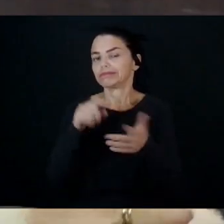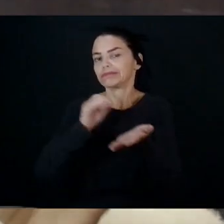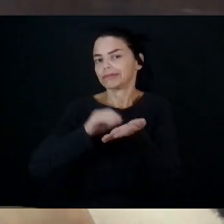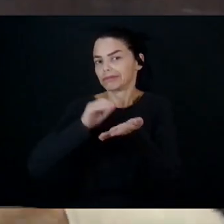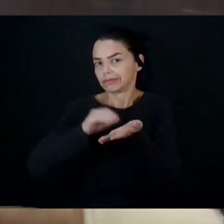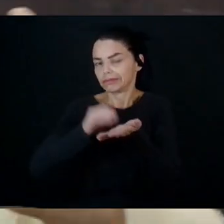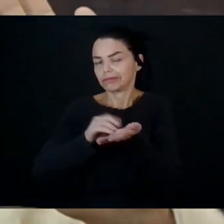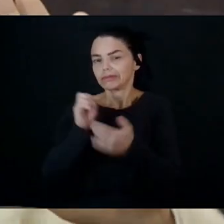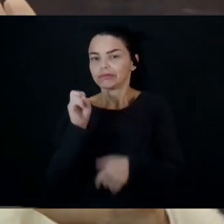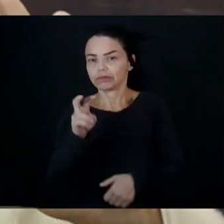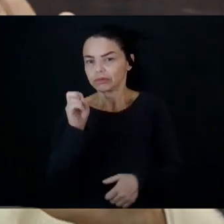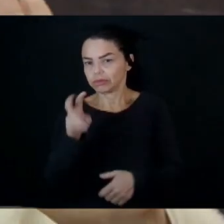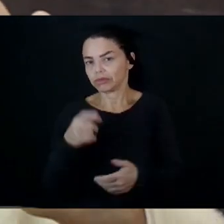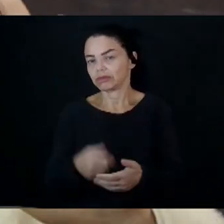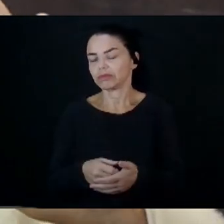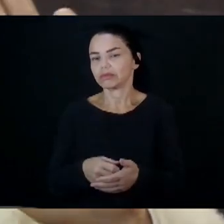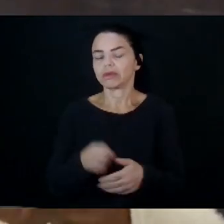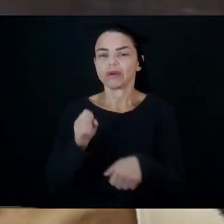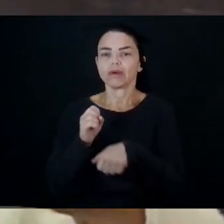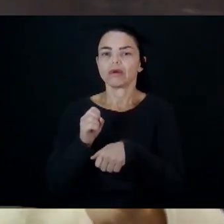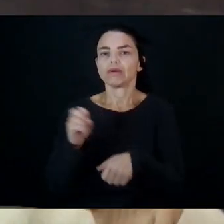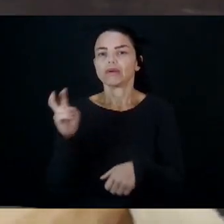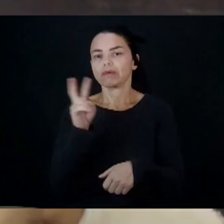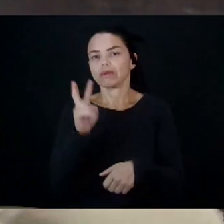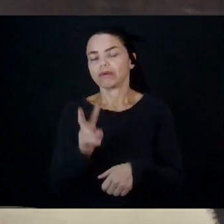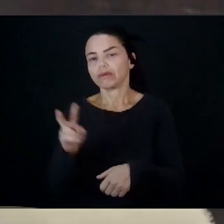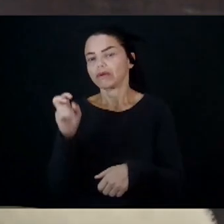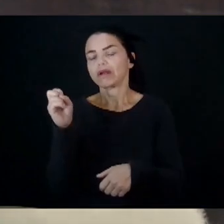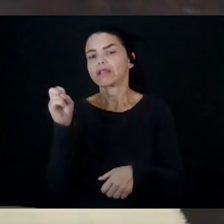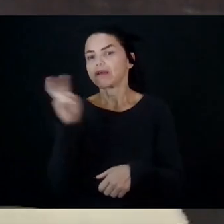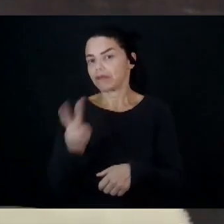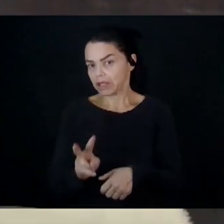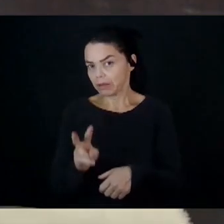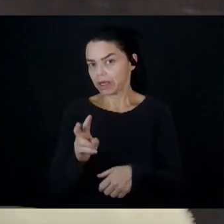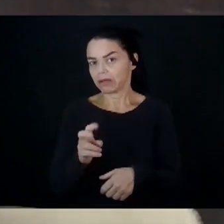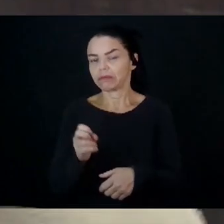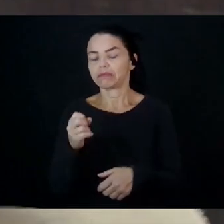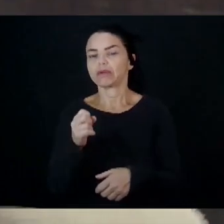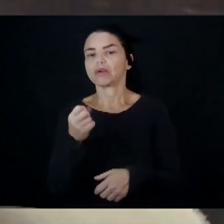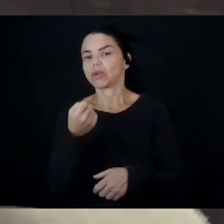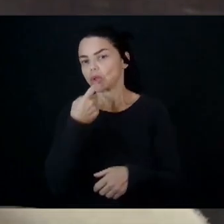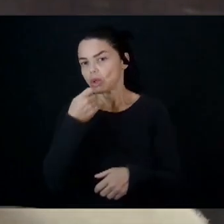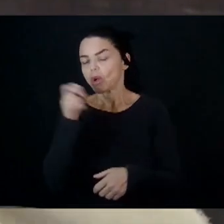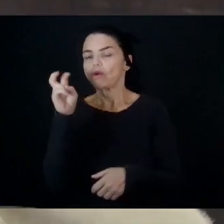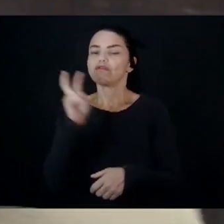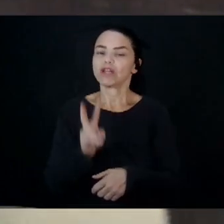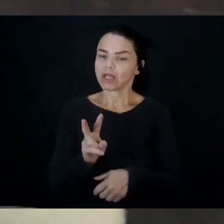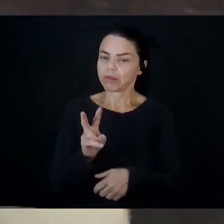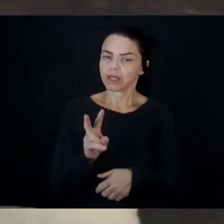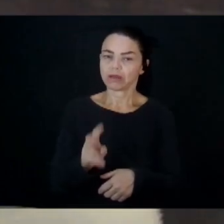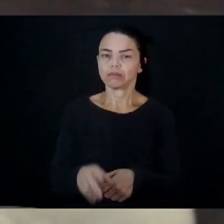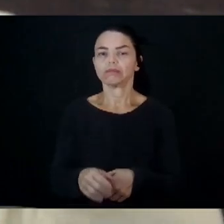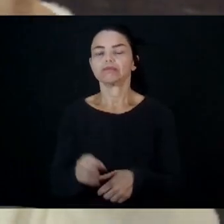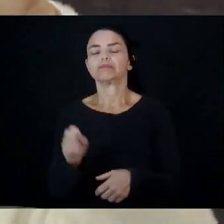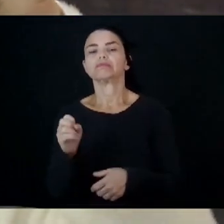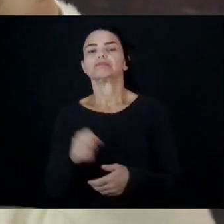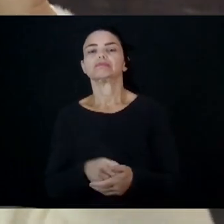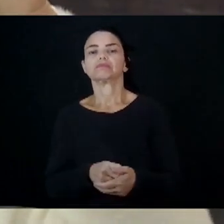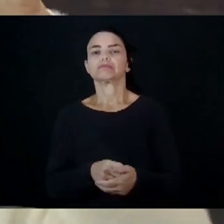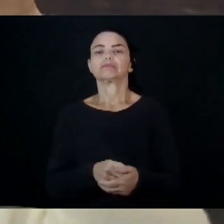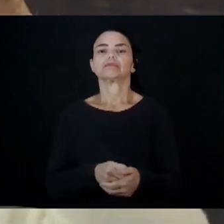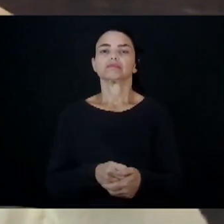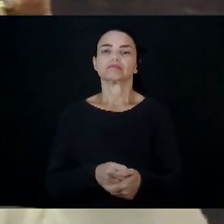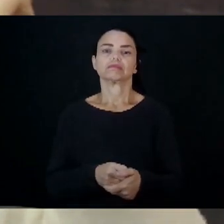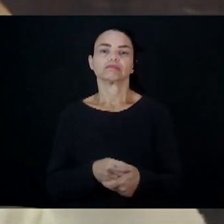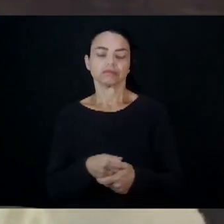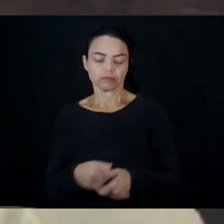está comprovado que é importante que você tome, sei lá, vou deixar ela falar, mas assim, senão o pessoal sai, tô com medo, o pessoal